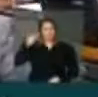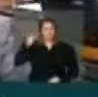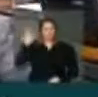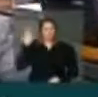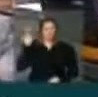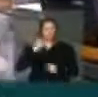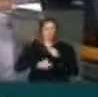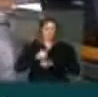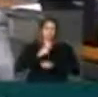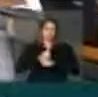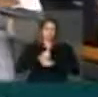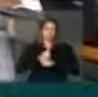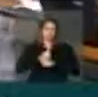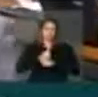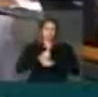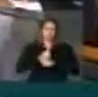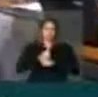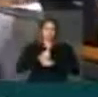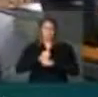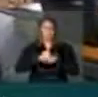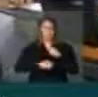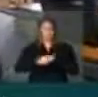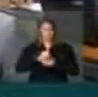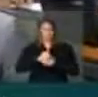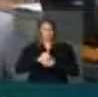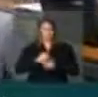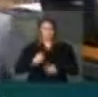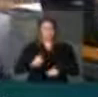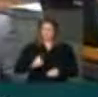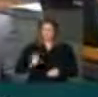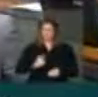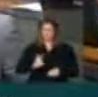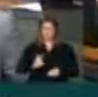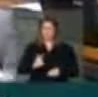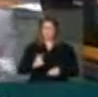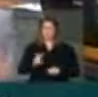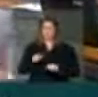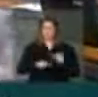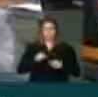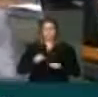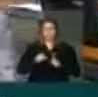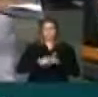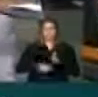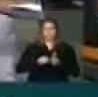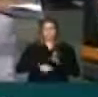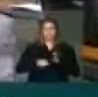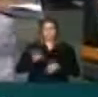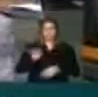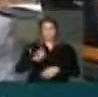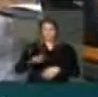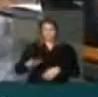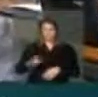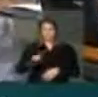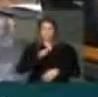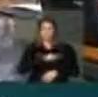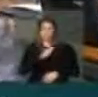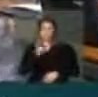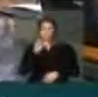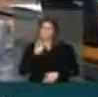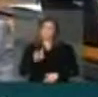ano passado. Ano passado foi utilizada a pedalada fiscal, né, o senhor fala que